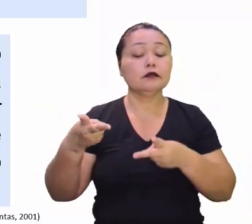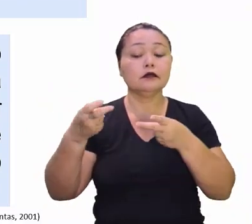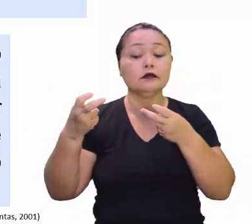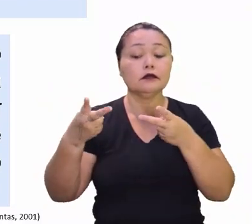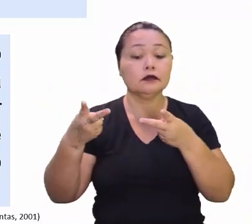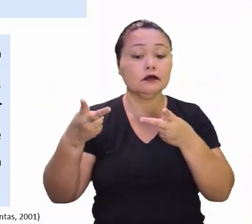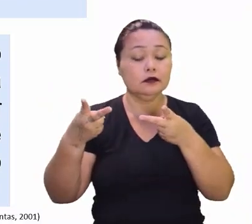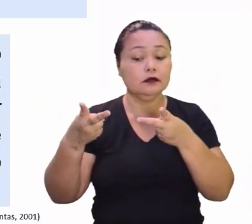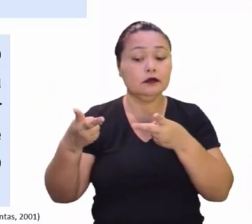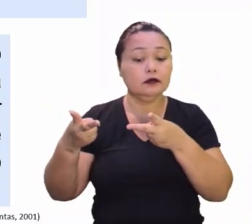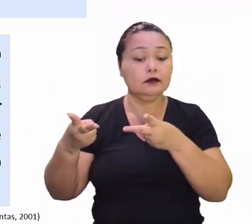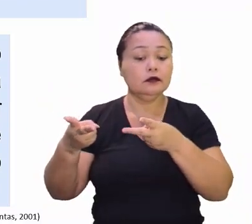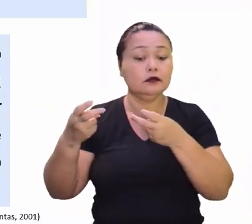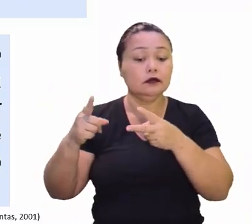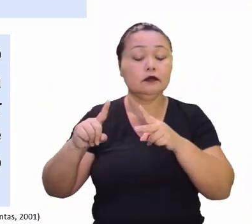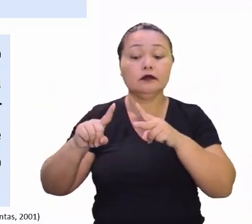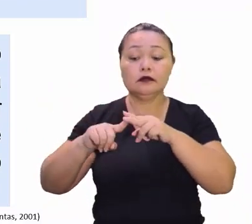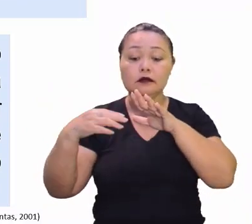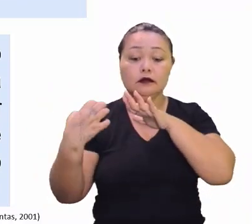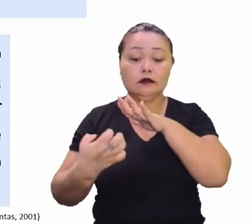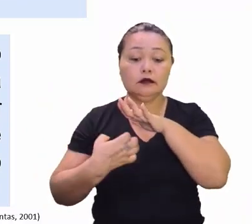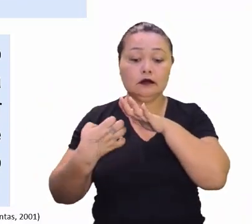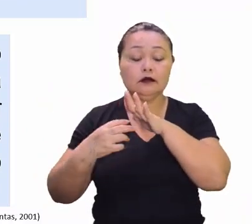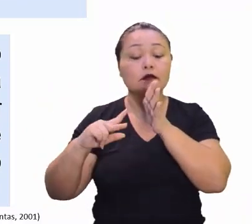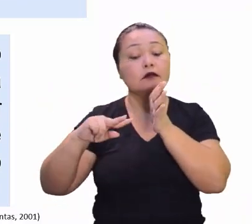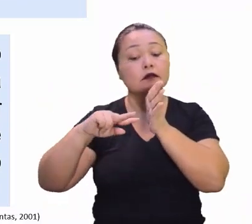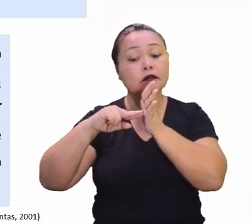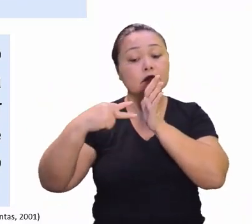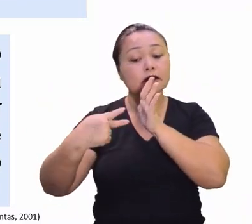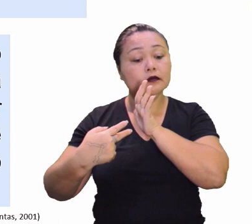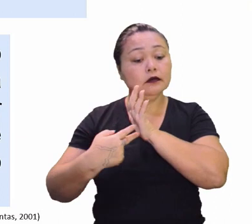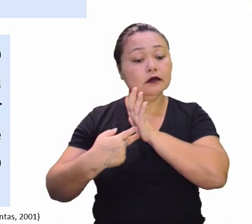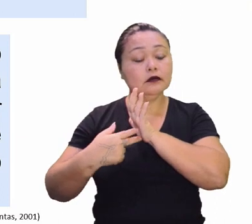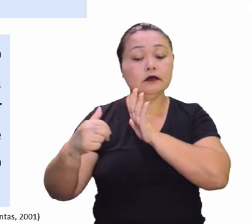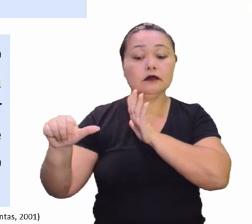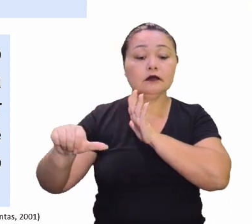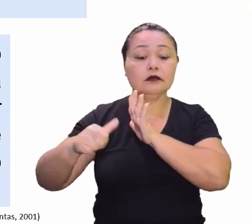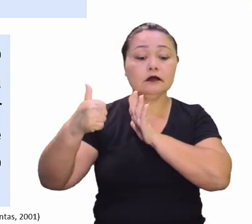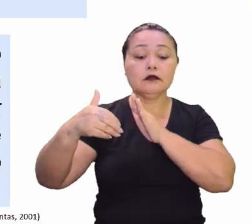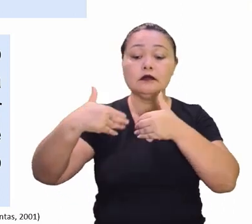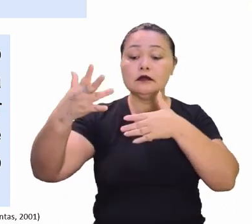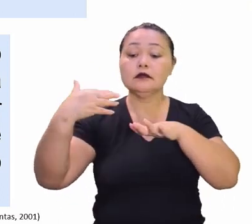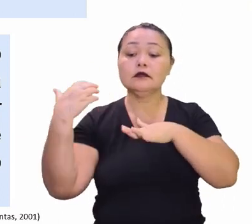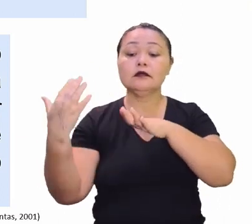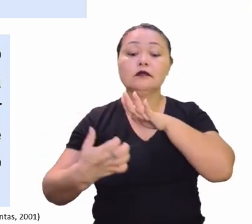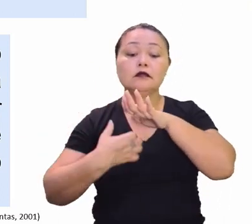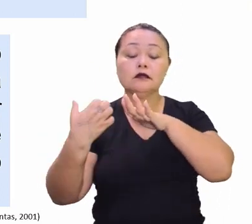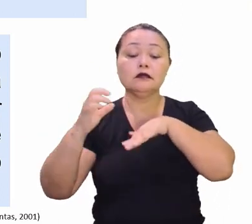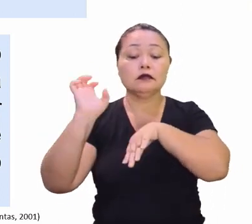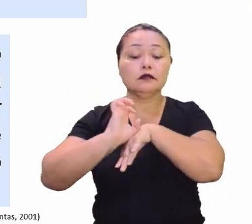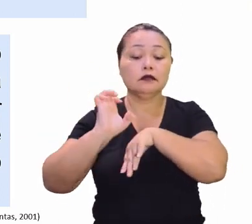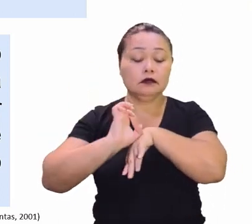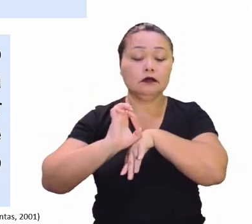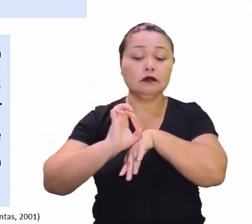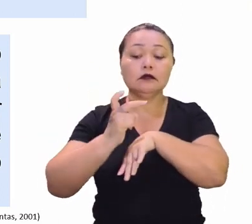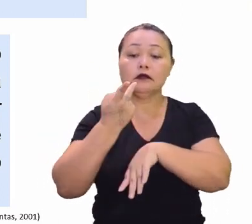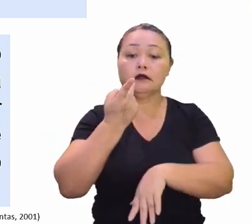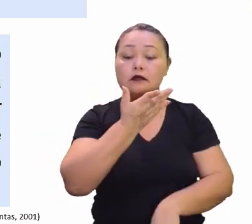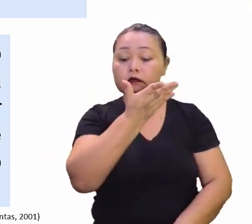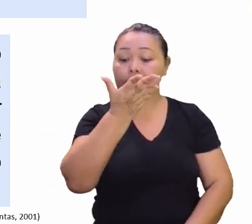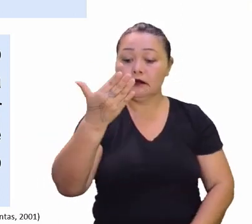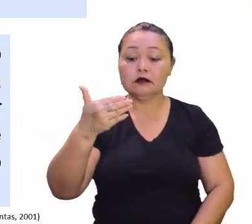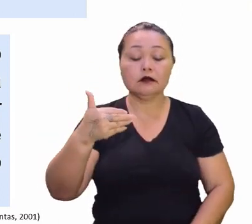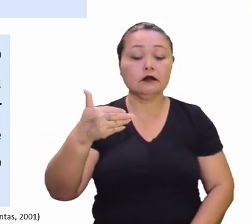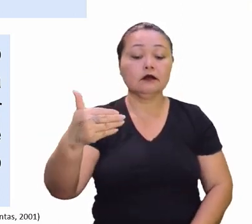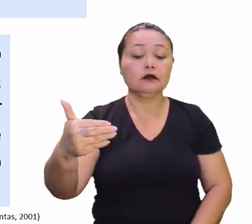a exploração mecanizada significou o primeiro impulso industrial do Estado, que eu até falei para vocês